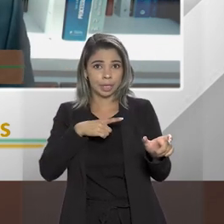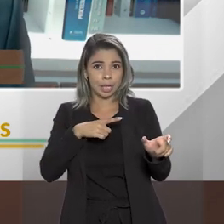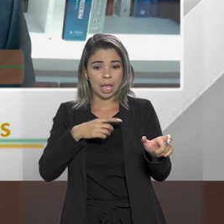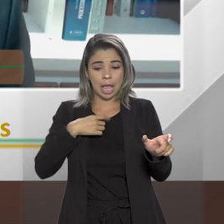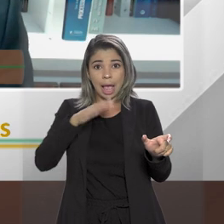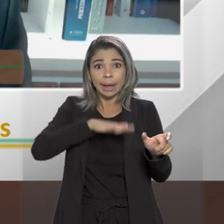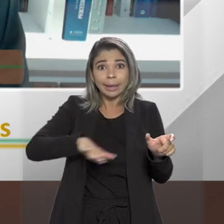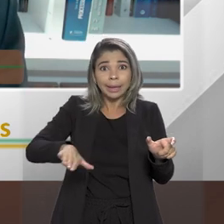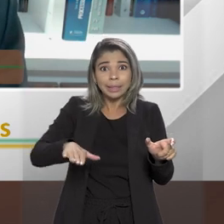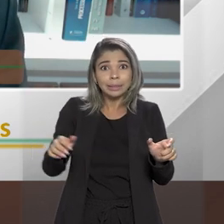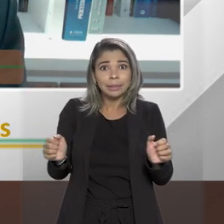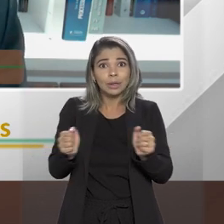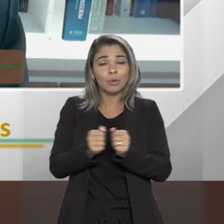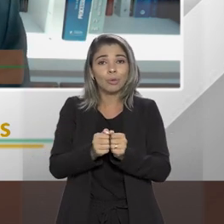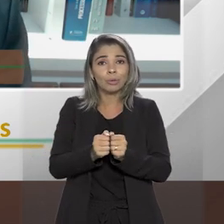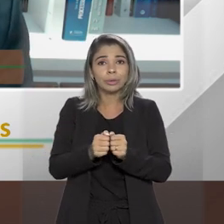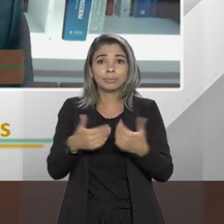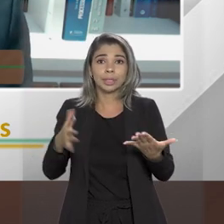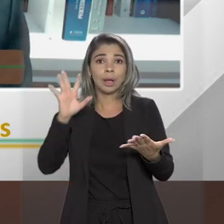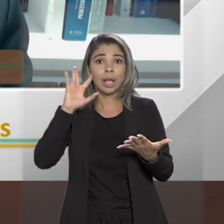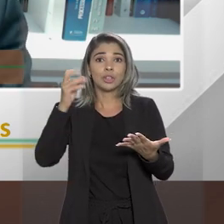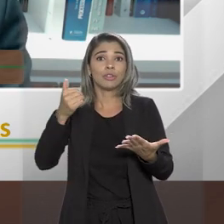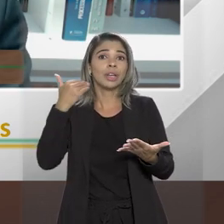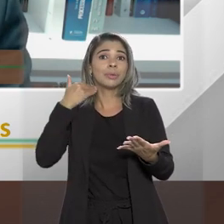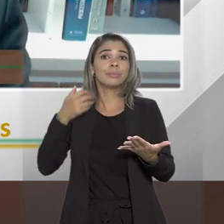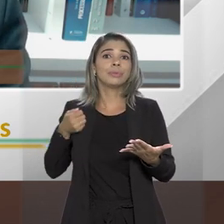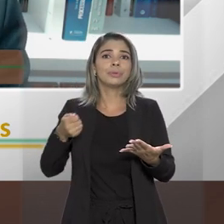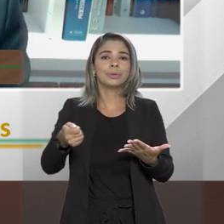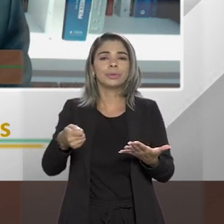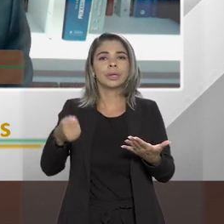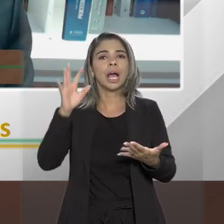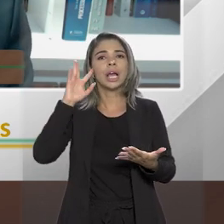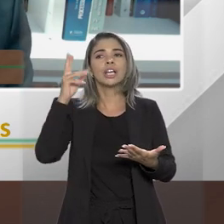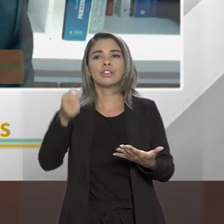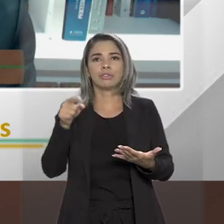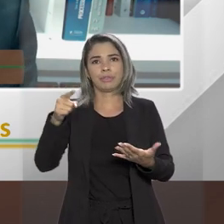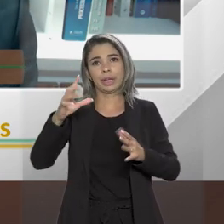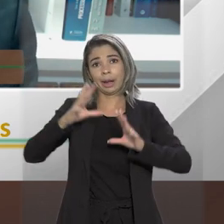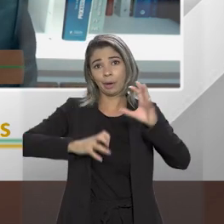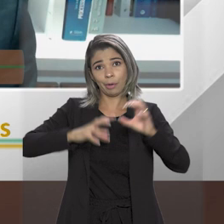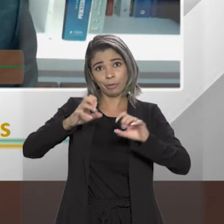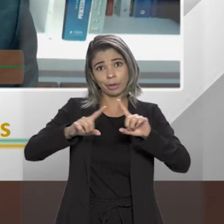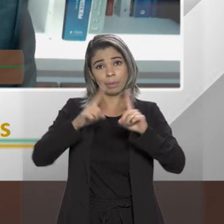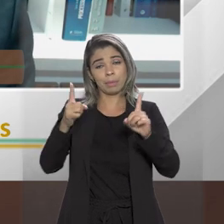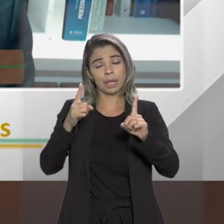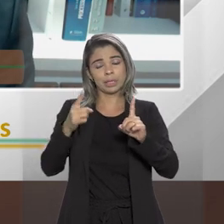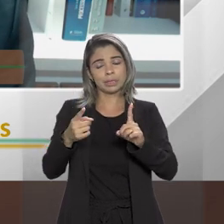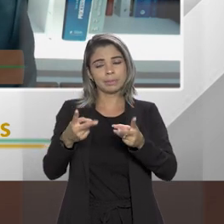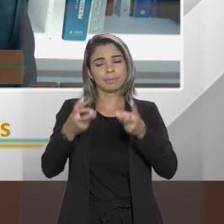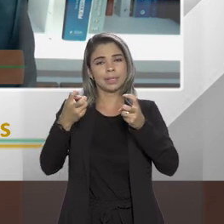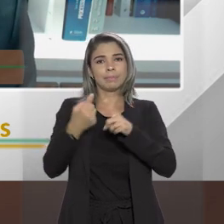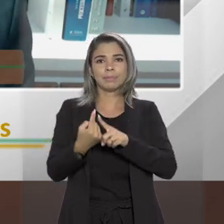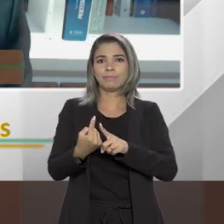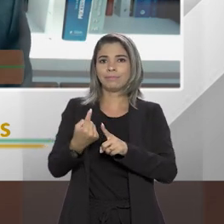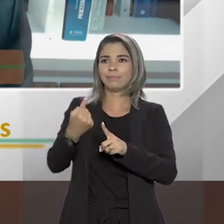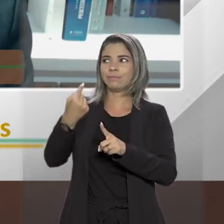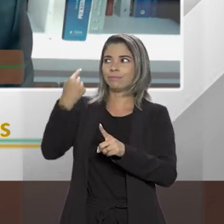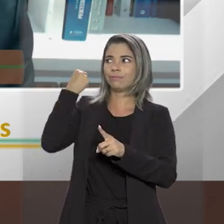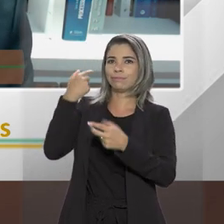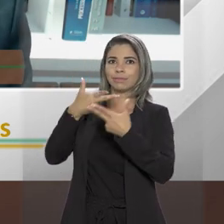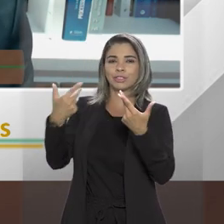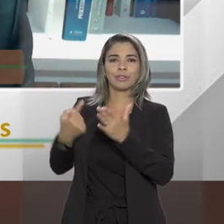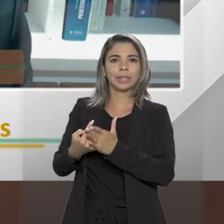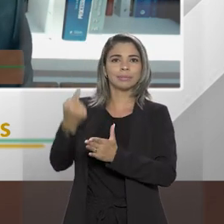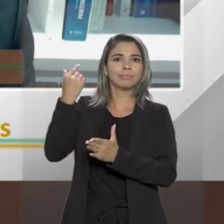criança menor, a sentença do juiz vai resolver aquele litígio olhando para trás, os fatos que já aconteceram.